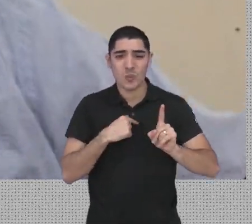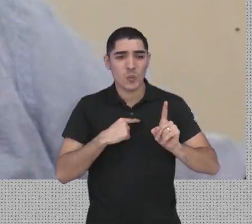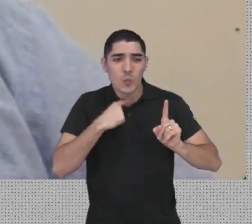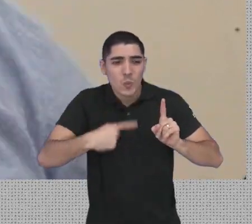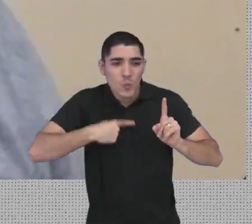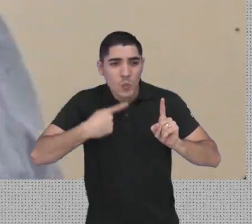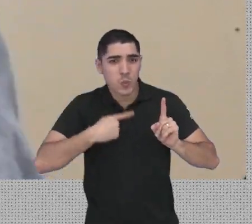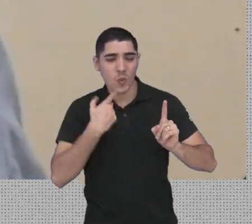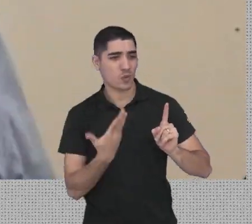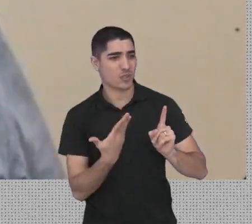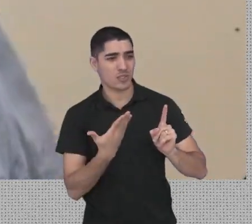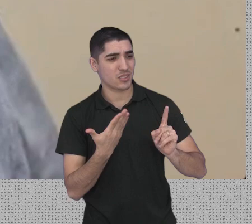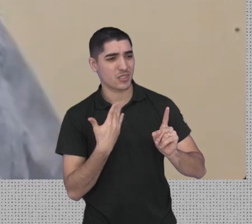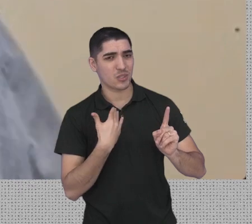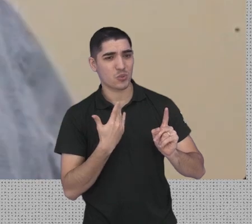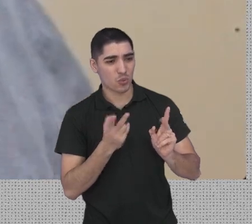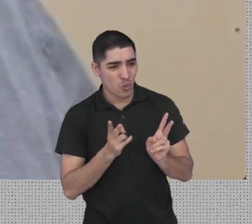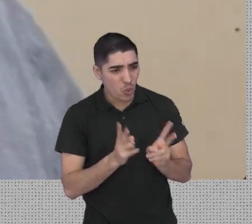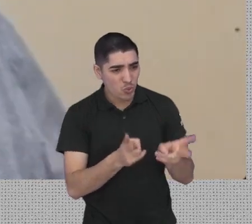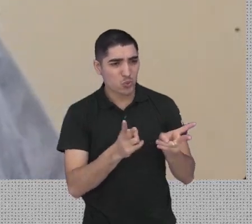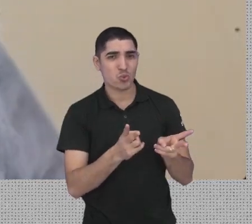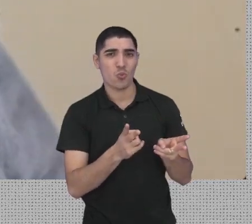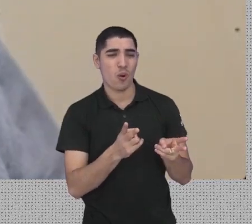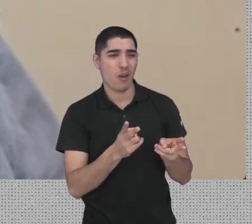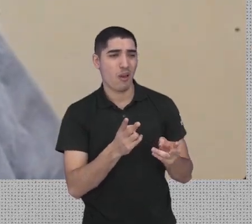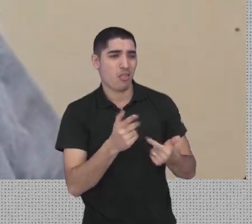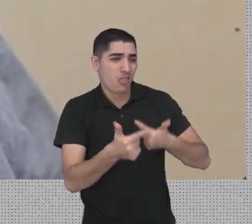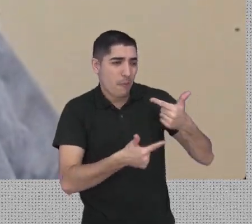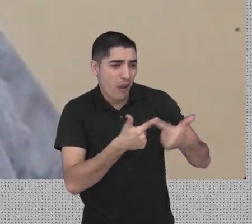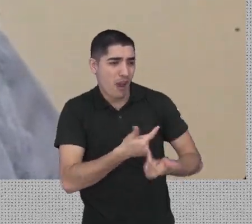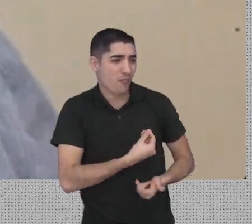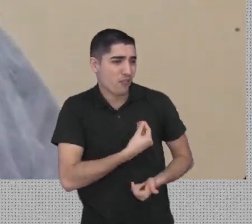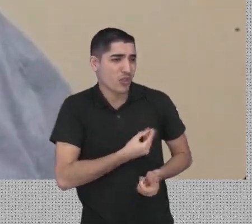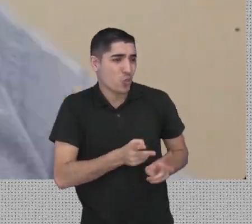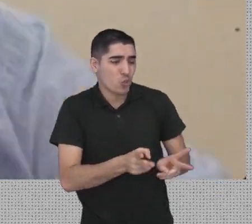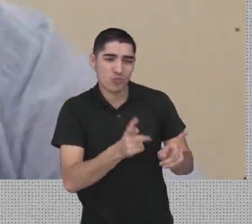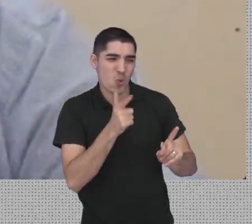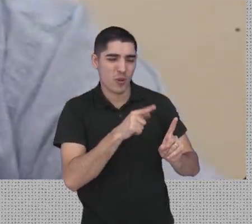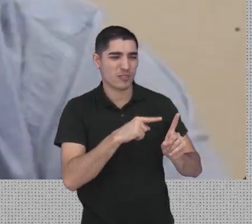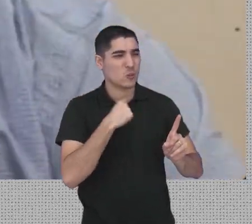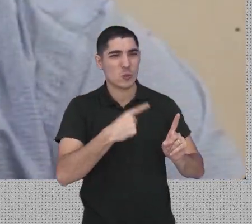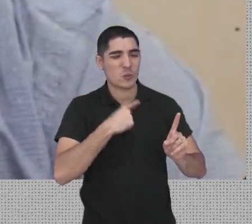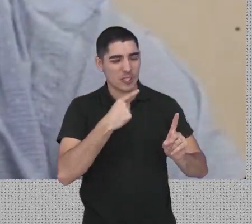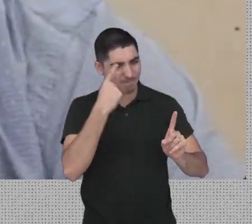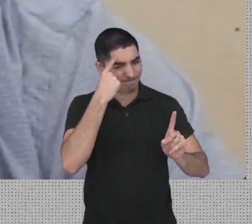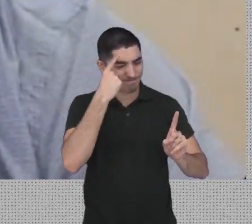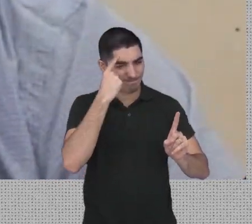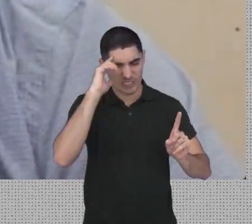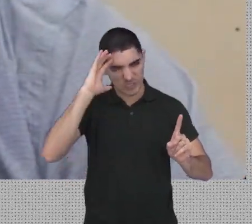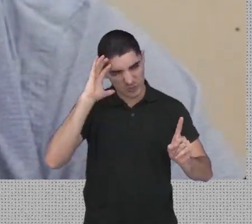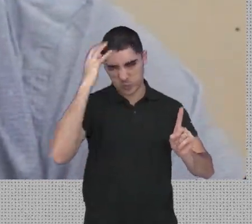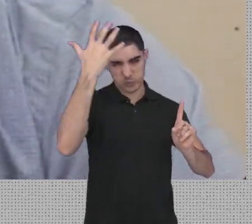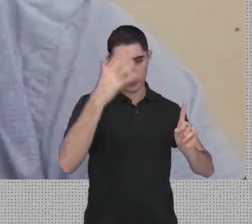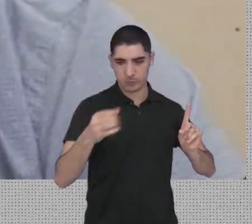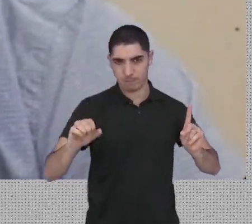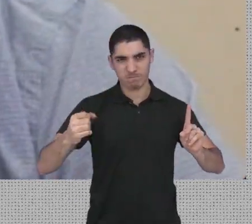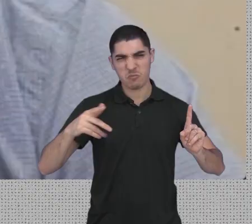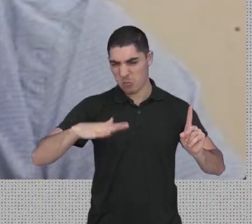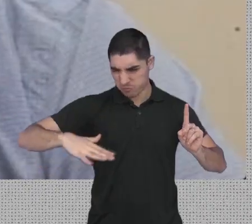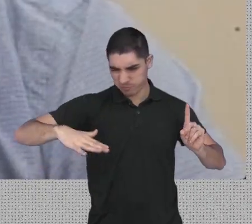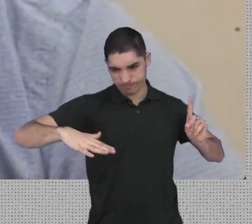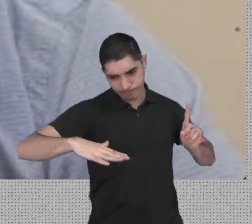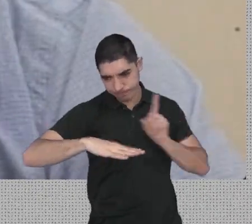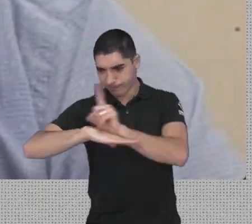de continuar sobrevivendo como estava sobrevivendo, e ele resolve ingressar no Exército como praça,